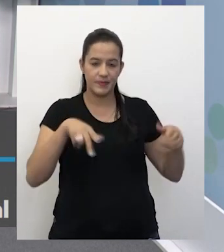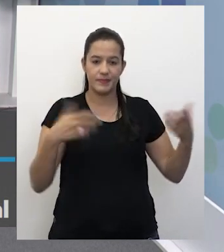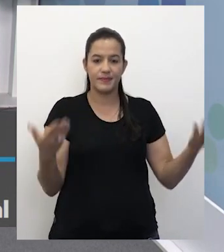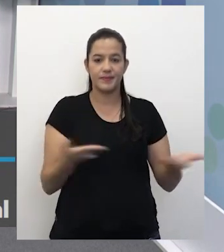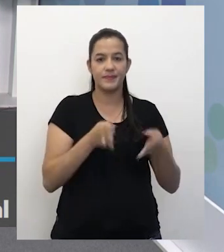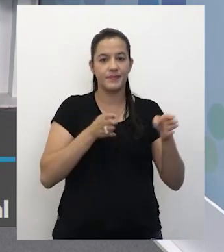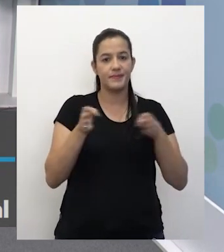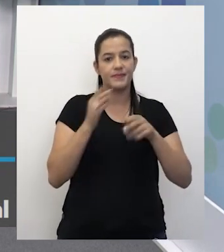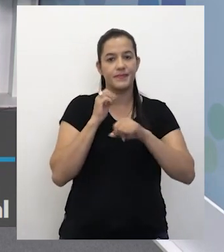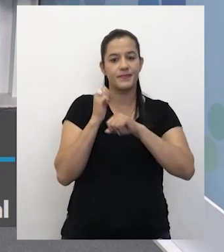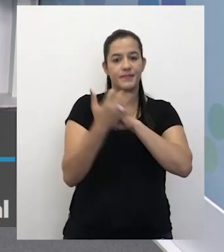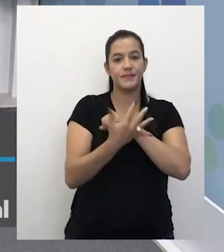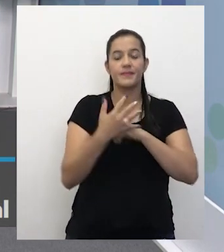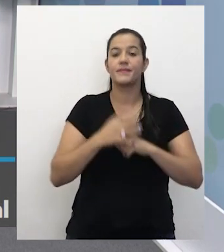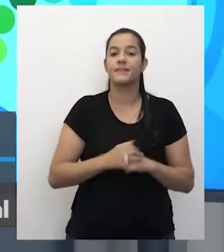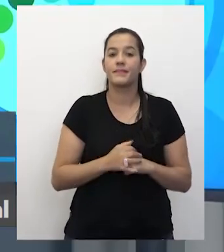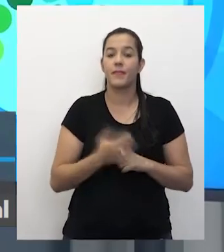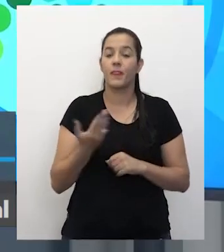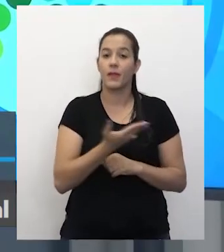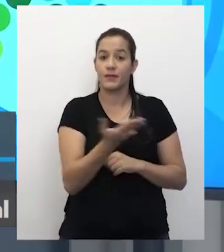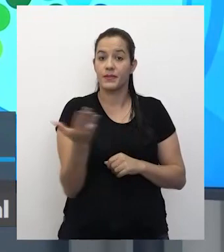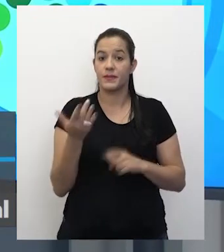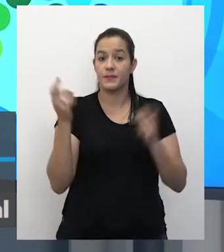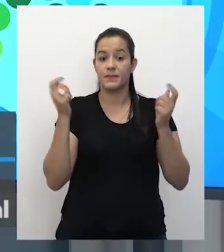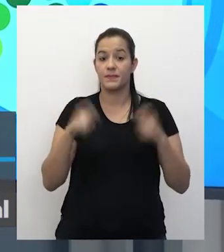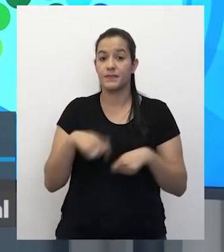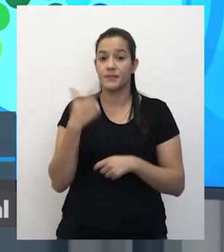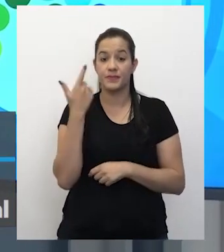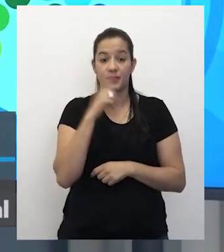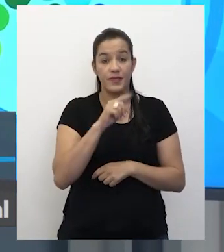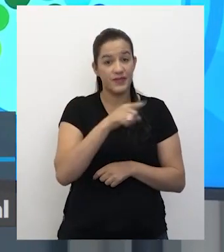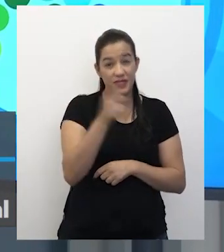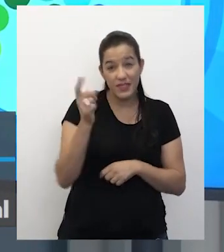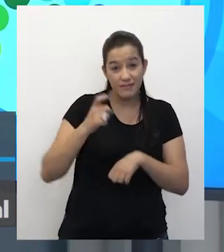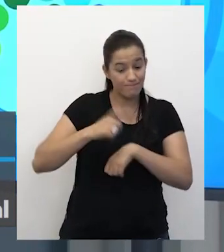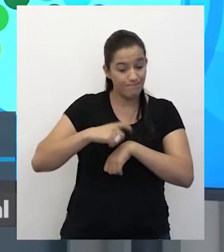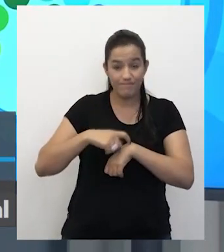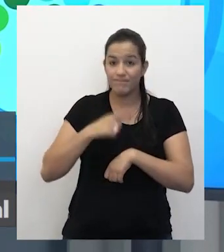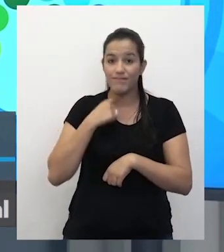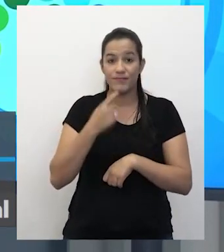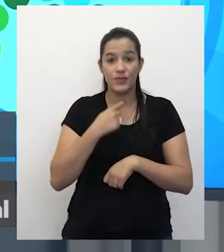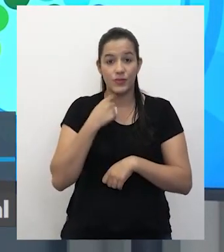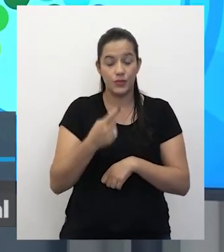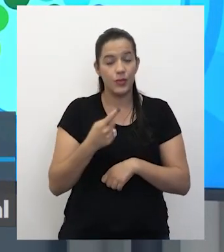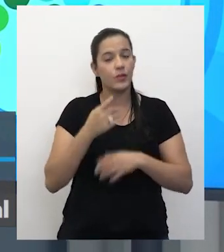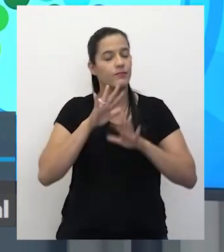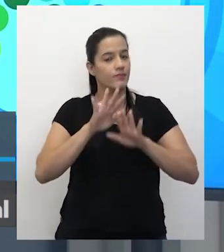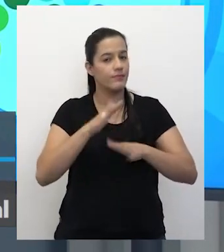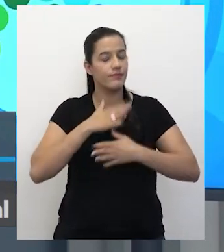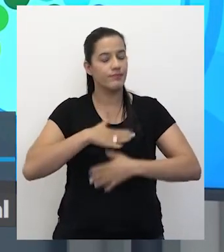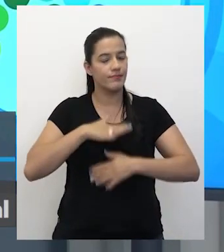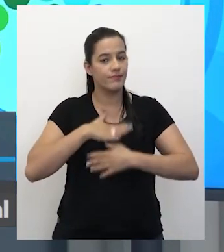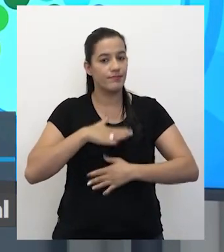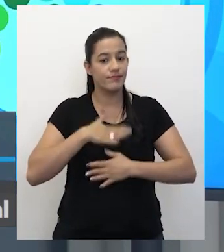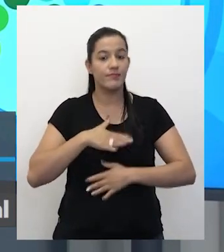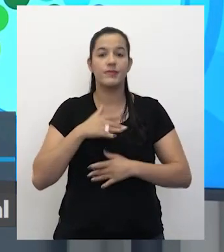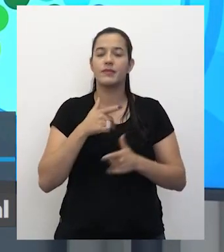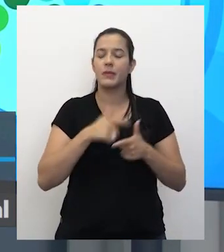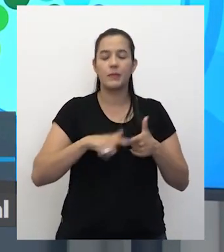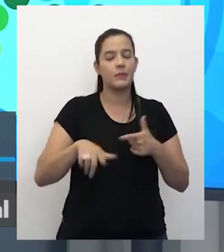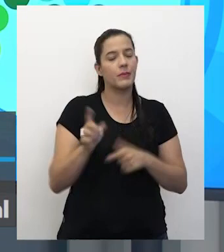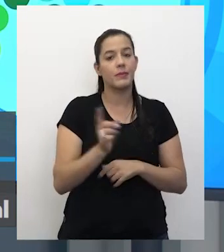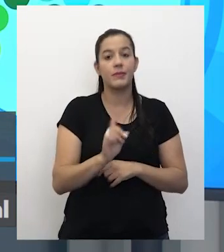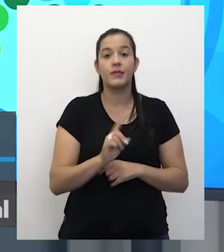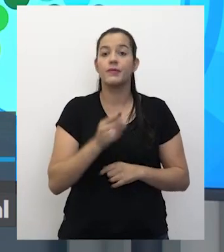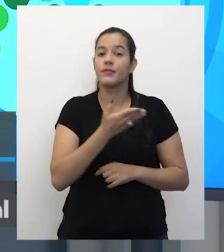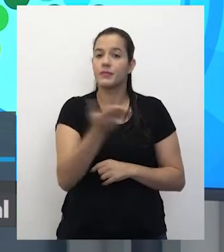pandemia. Então, já que vocês conseguiram ir, para quem não deu tempo, porque foi bem rapidinho, não tem problema nenhum, vocês podem pensar no